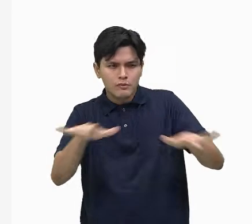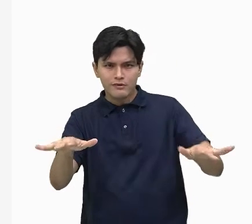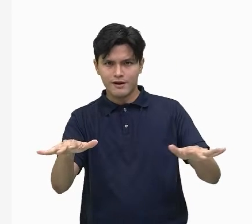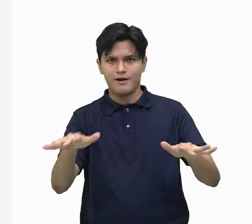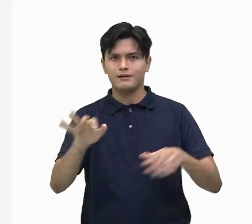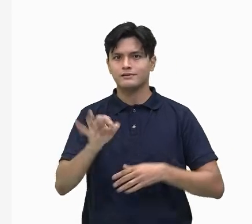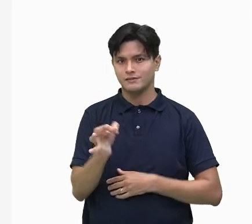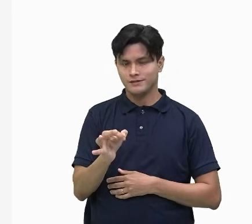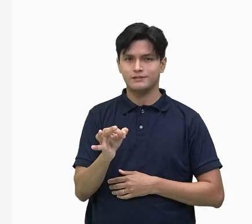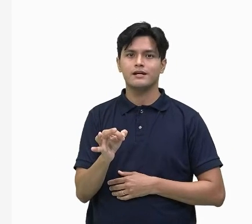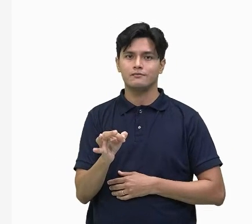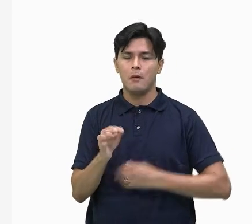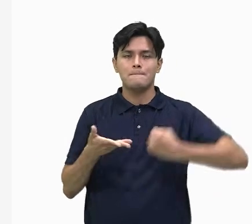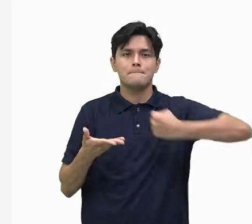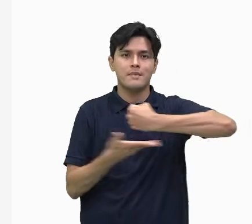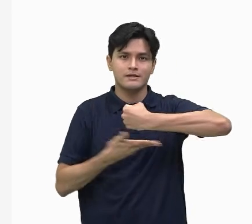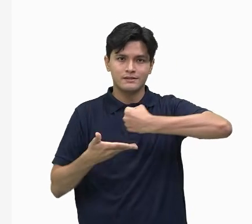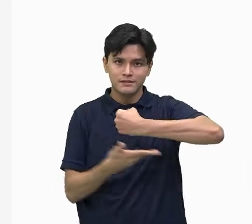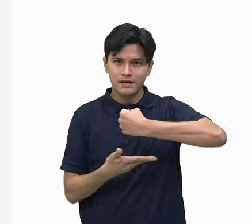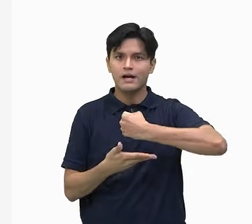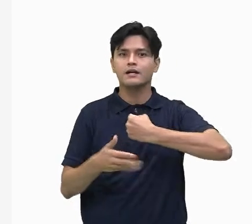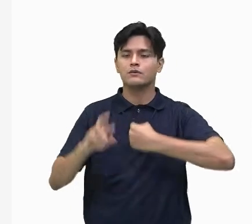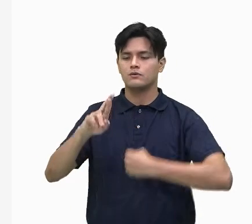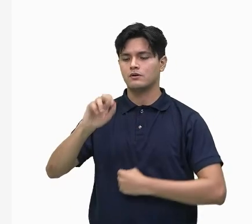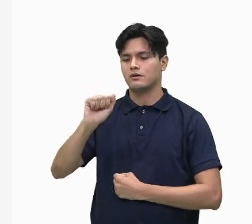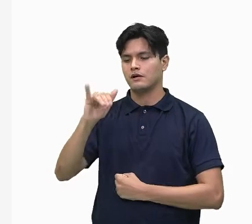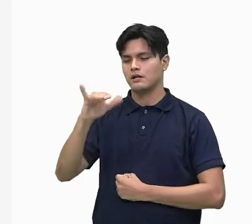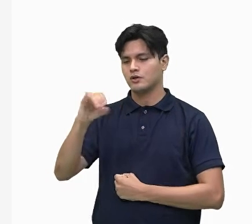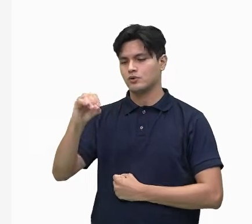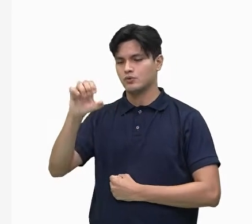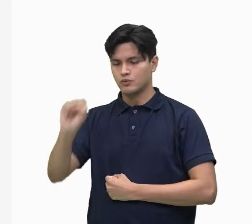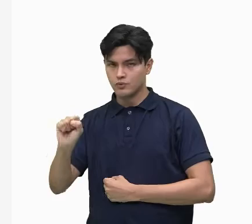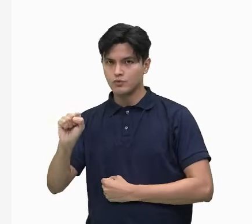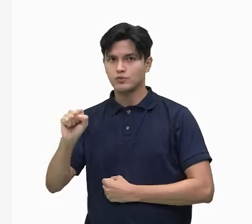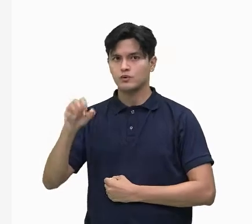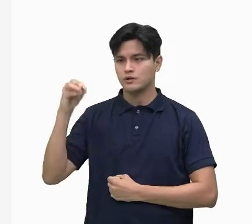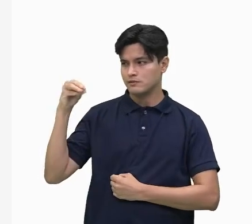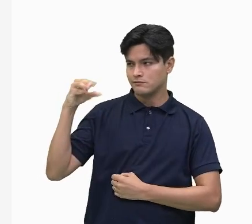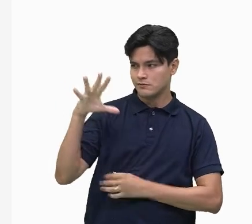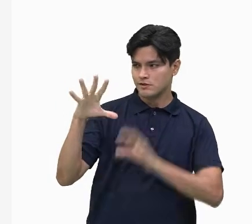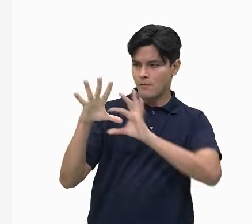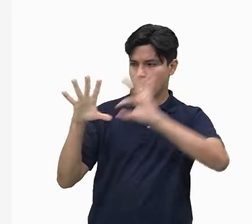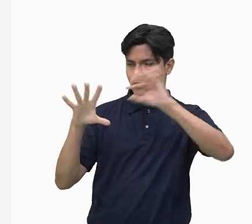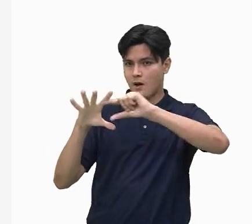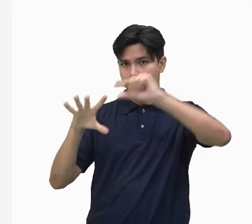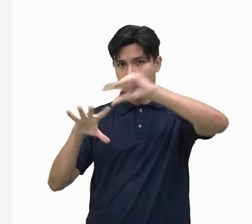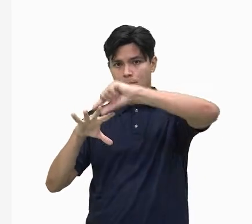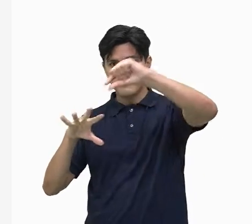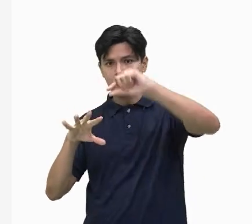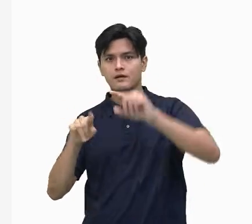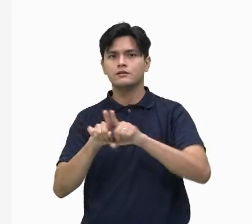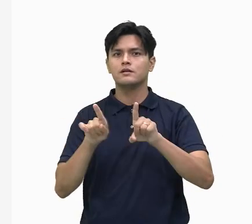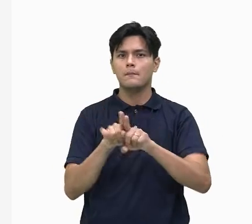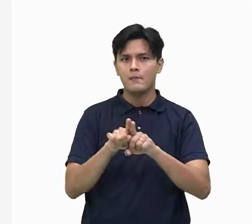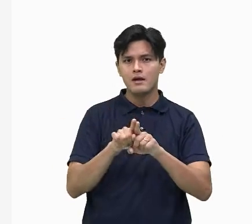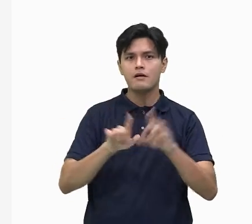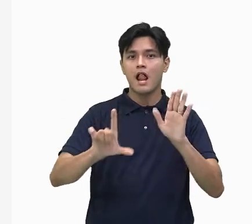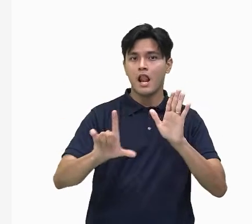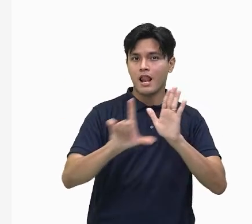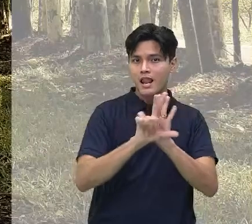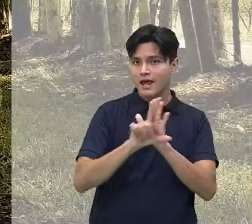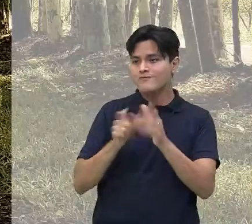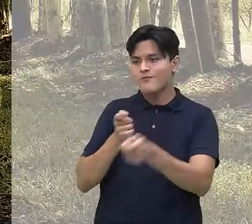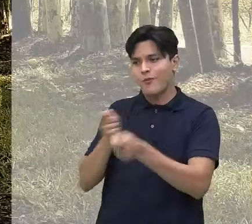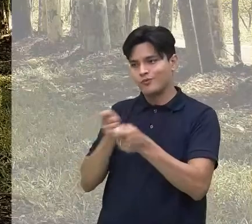de raio de luz e nas leis que regulamentam o seu comportamento. Então é exatamente essa parte